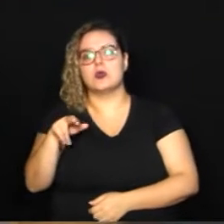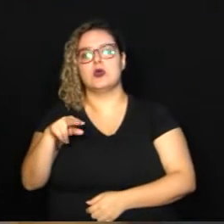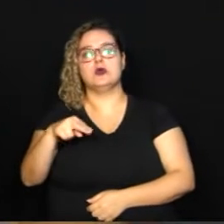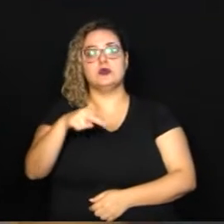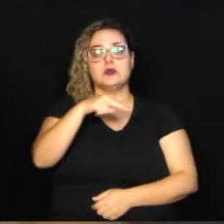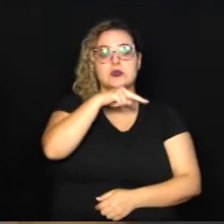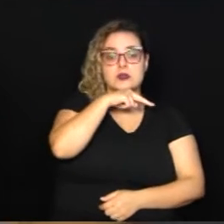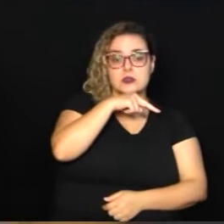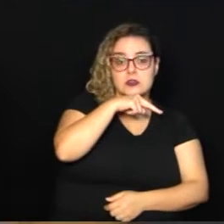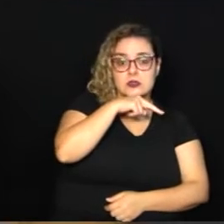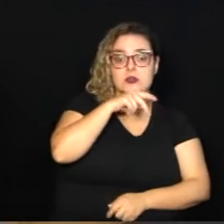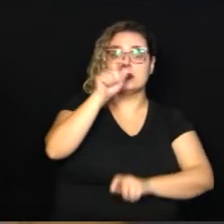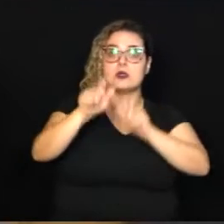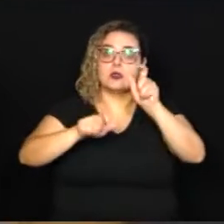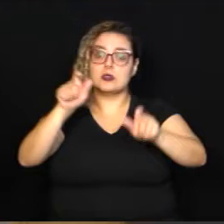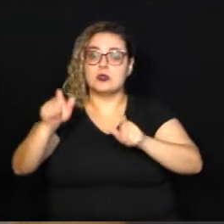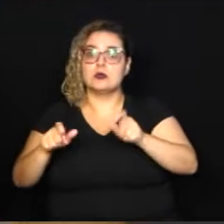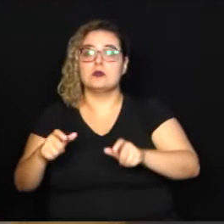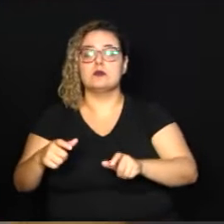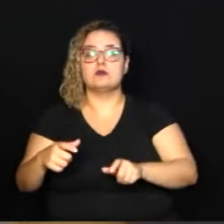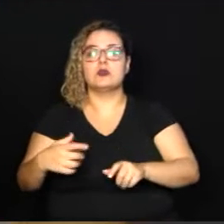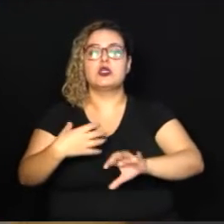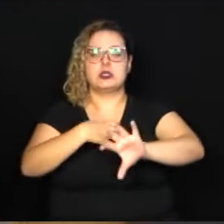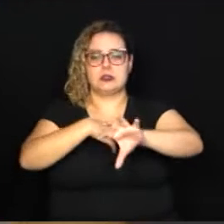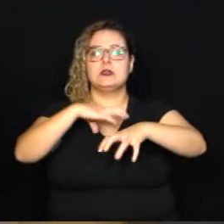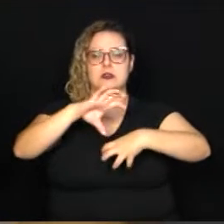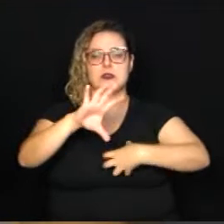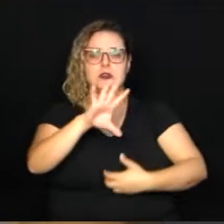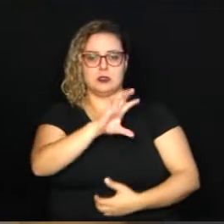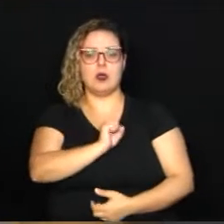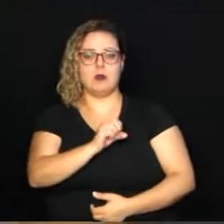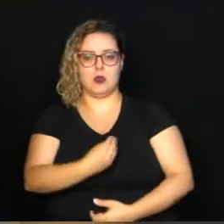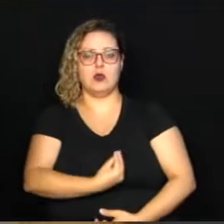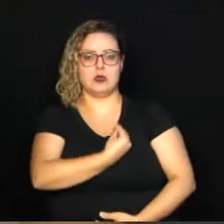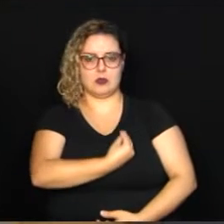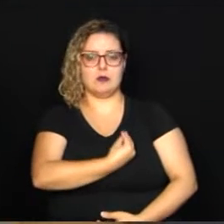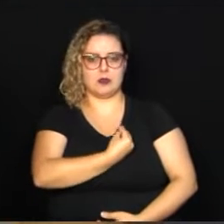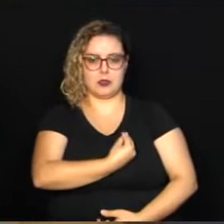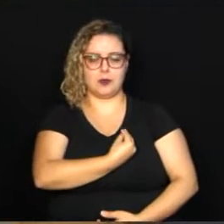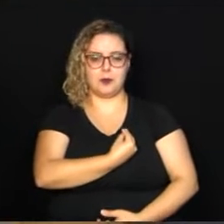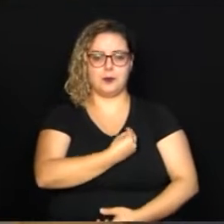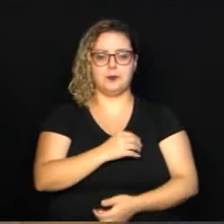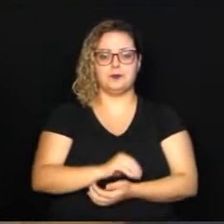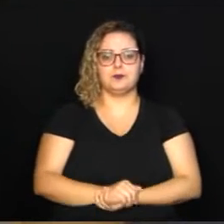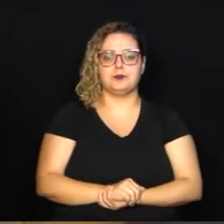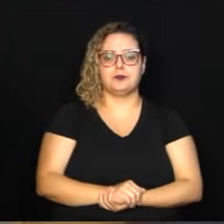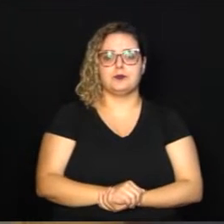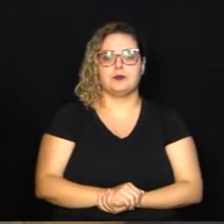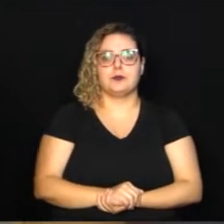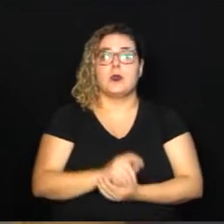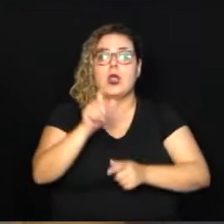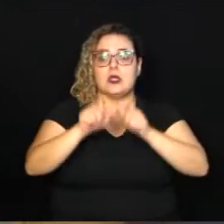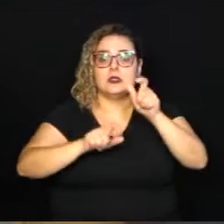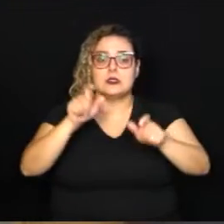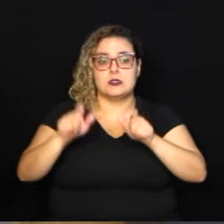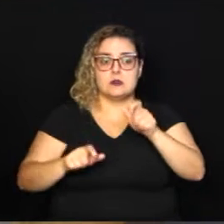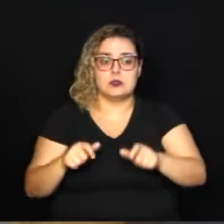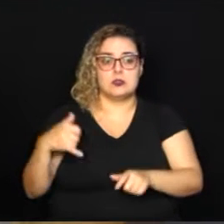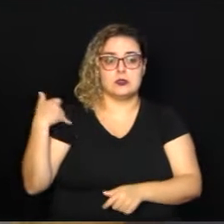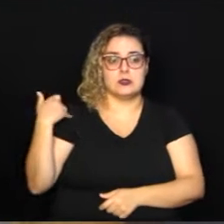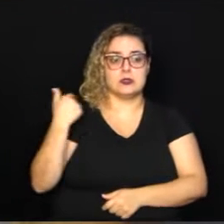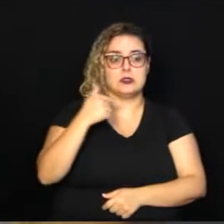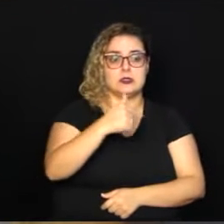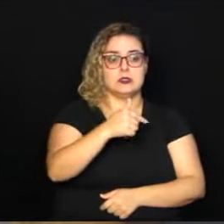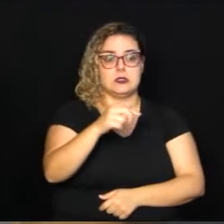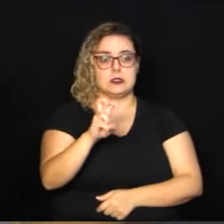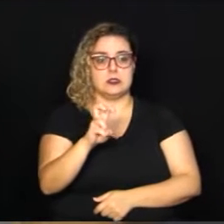netos, para as pessoas que têm compaixão e têm amor à vida. Pois essas pessoas com 75 e